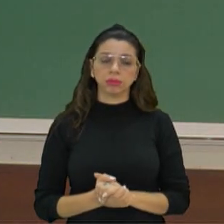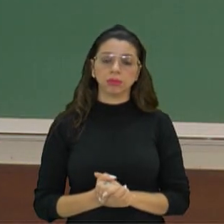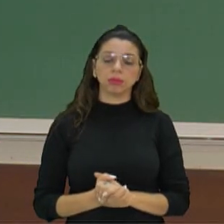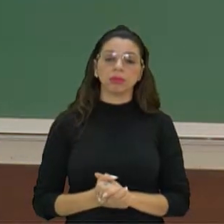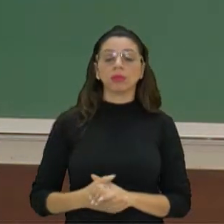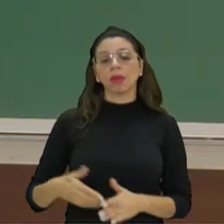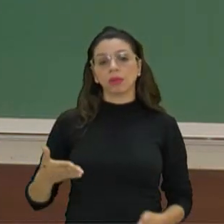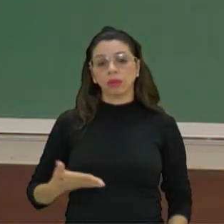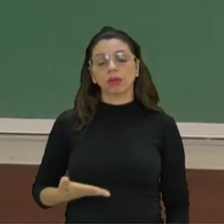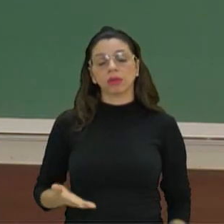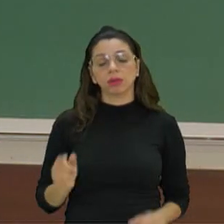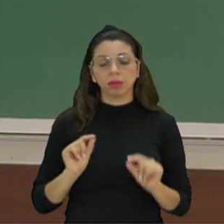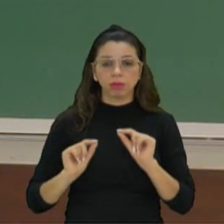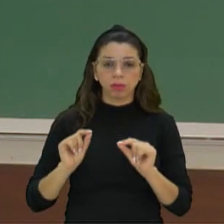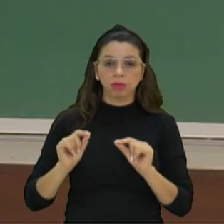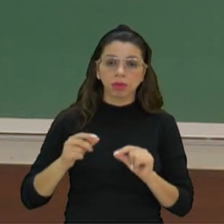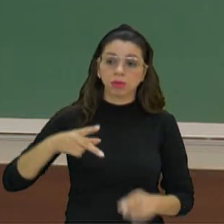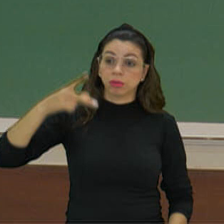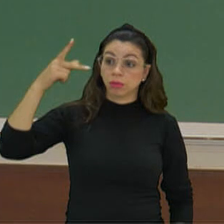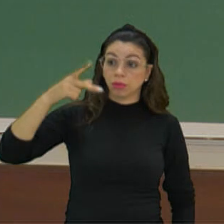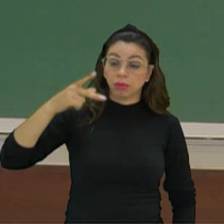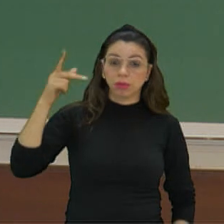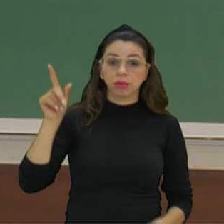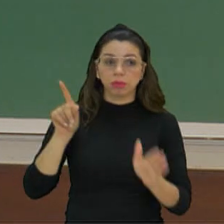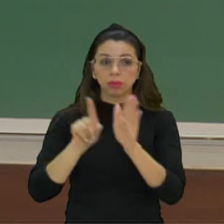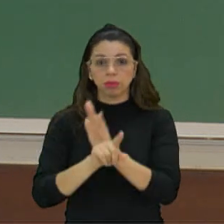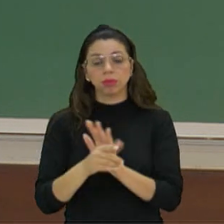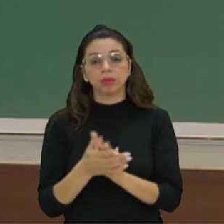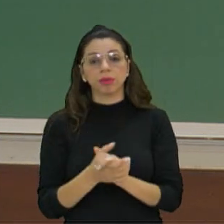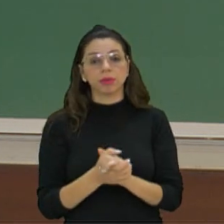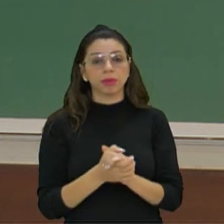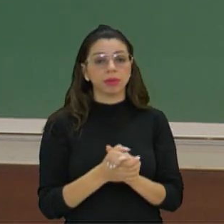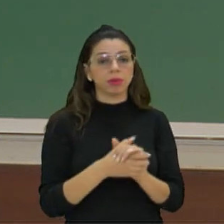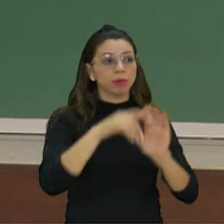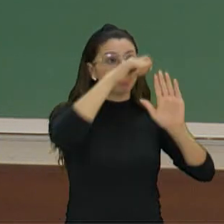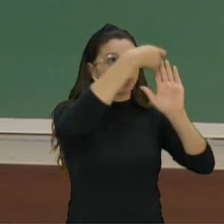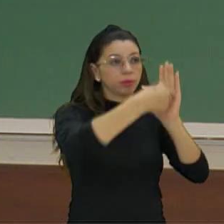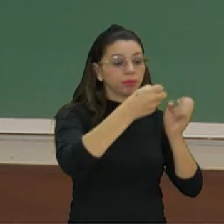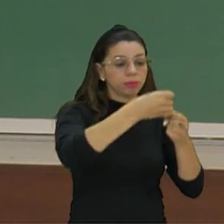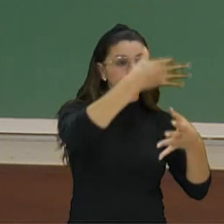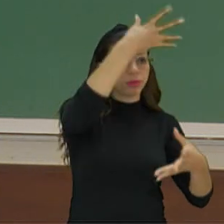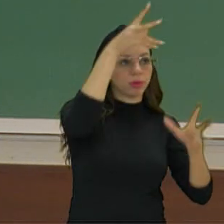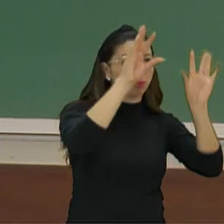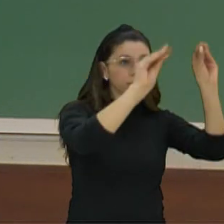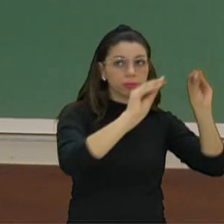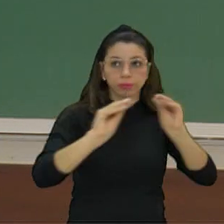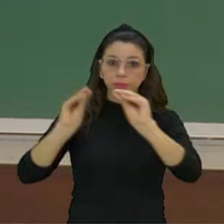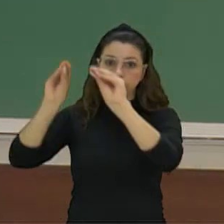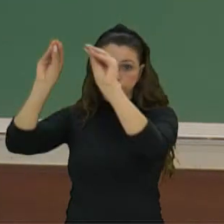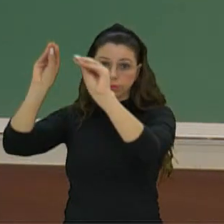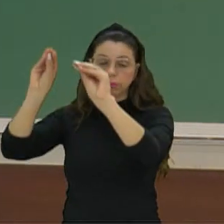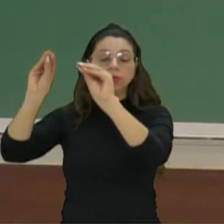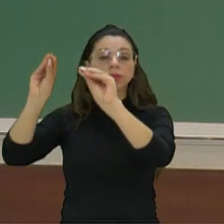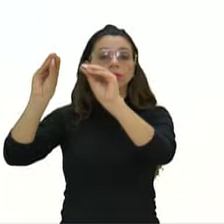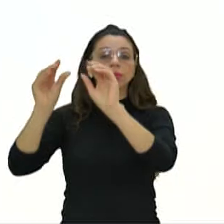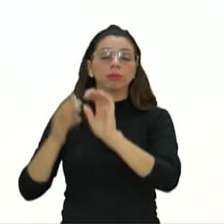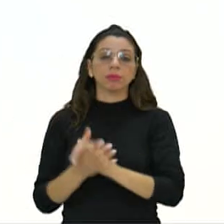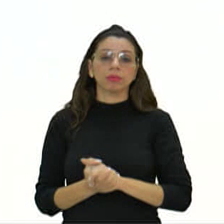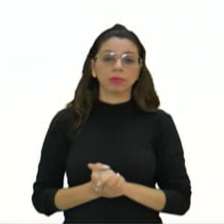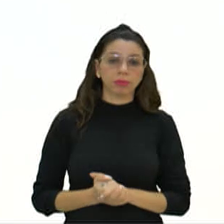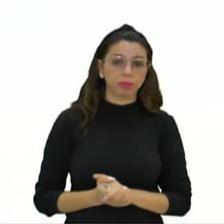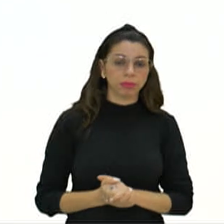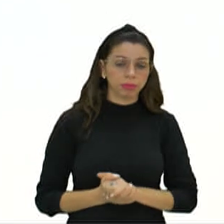duas perguntas e esse é o pedaço do texto para vocês poderem olhar se preciso for, ok? Número